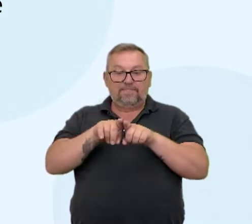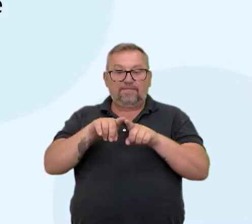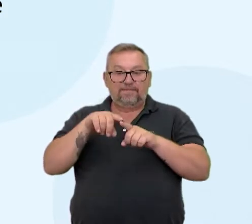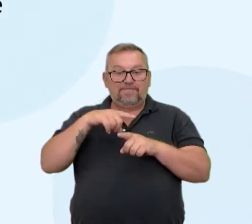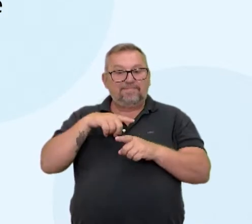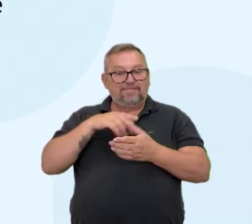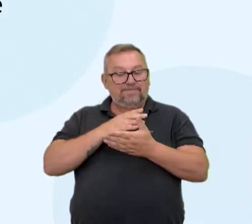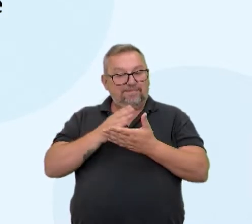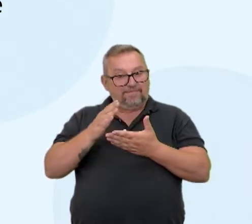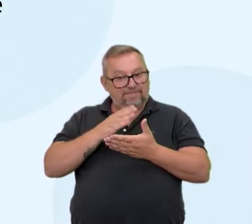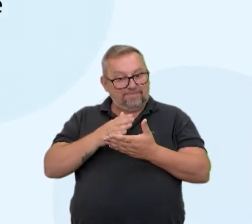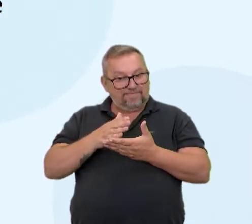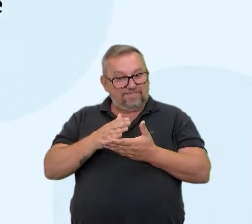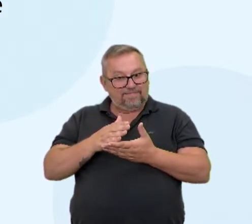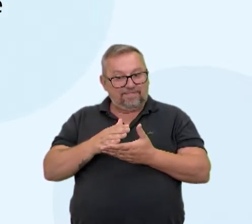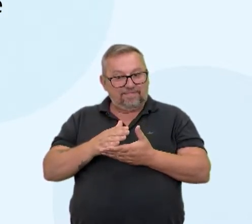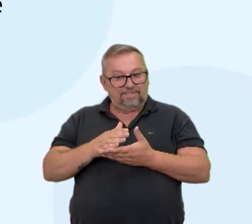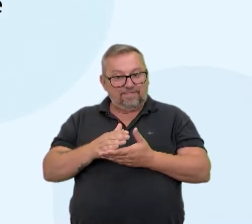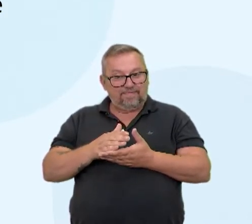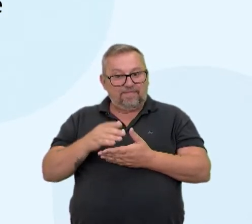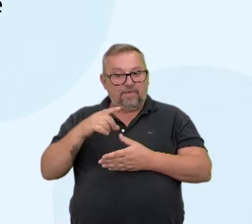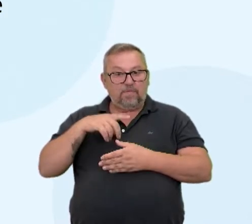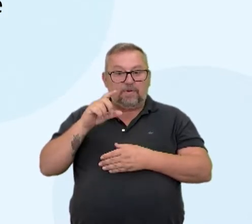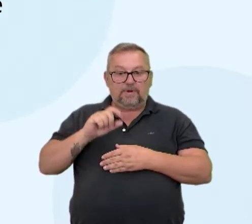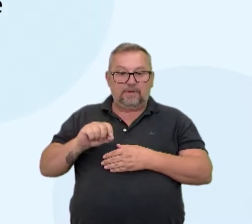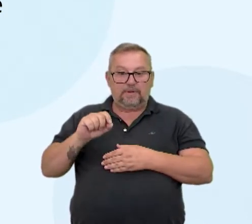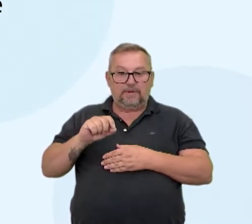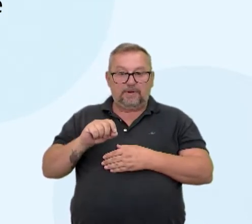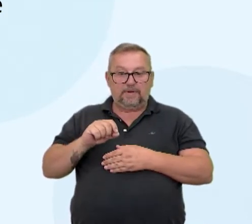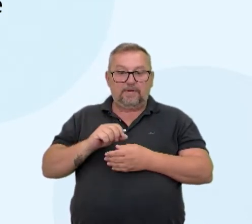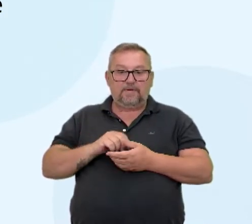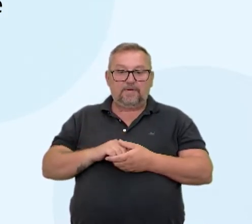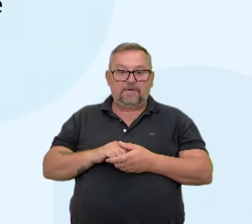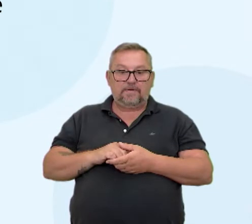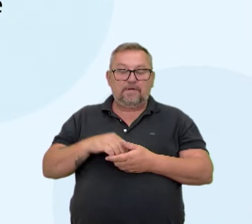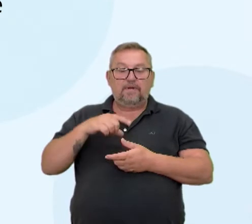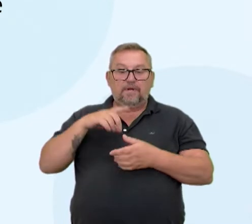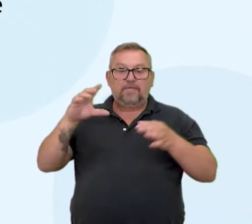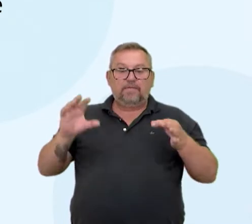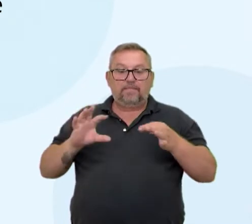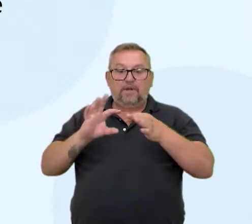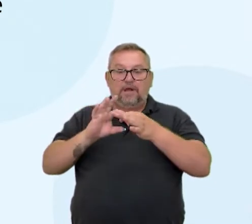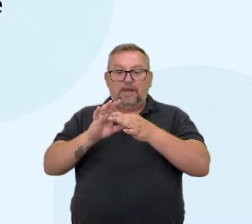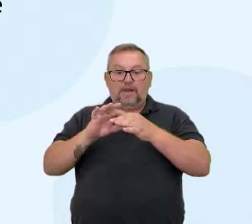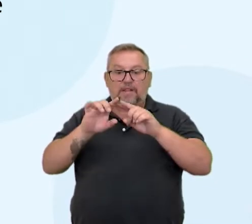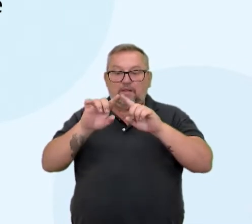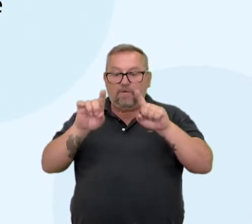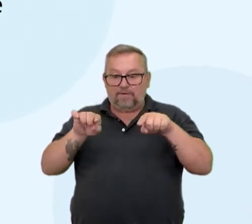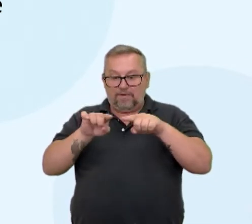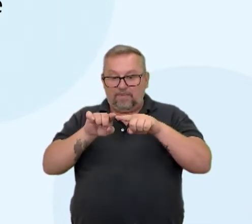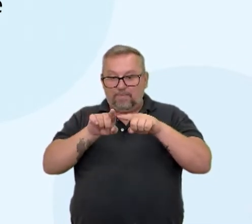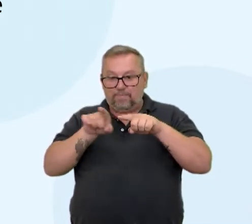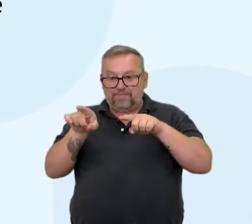começo e entre elas podem haver o quê? Entre elas podem haver interligações mesmo, né?